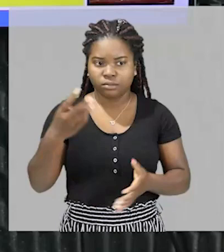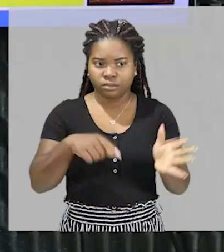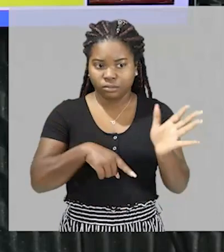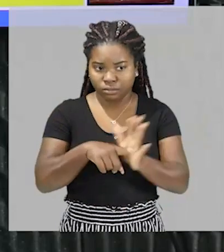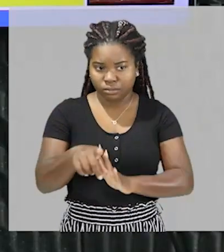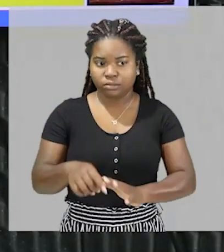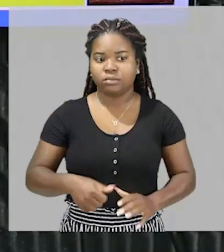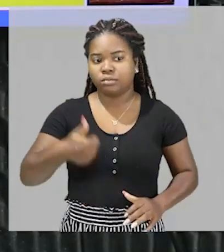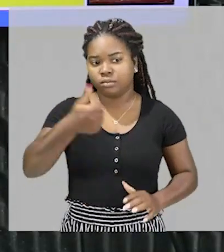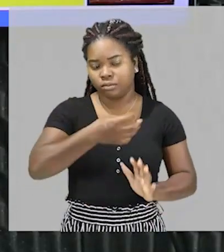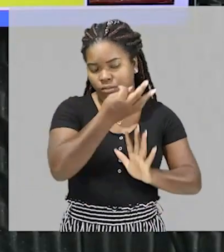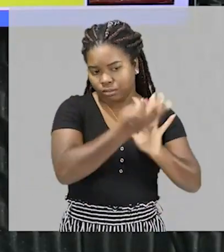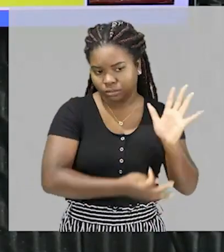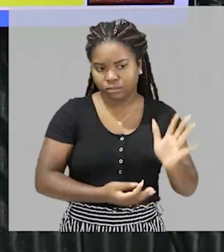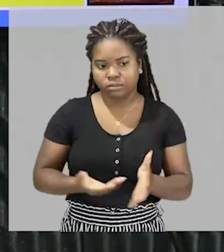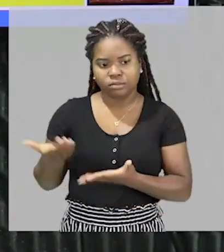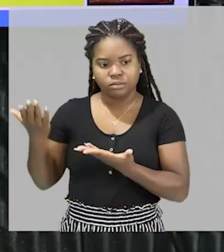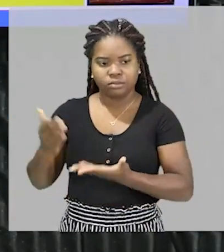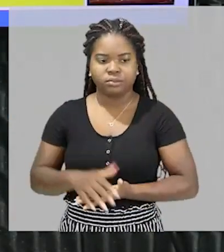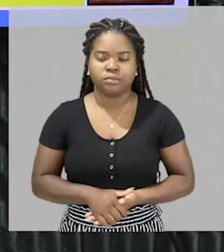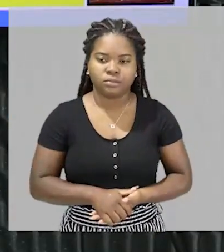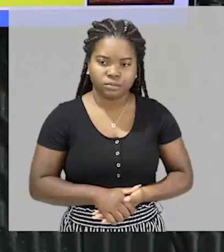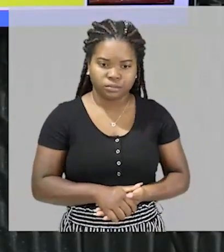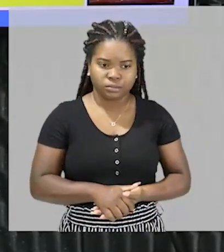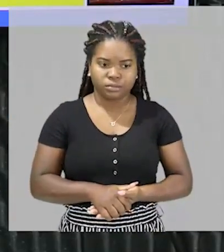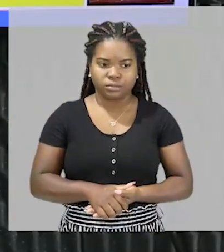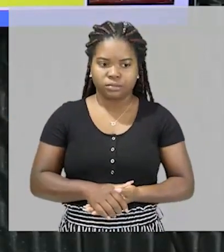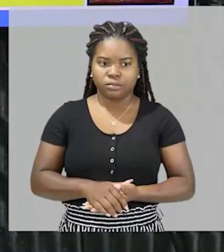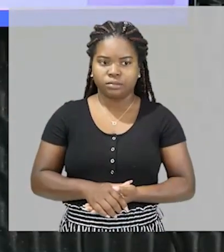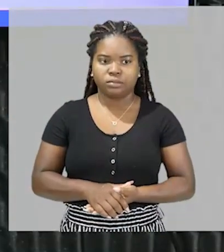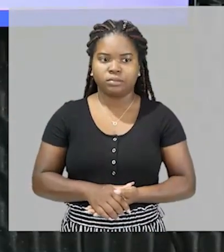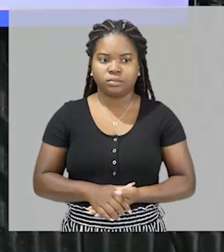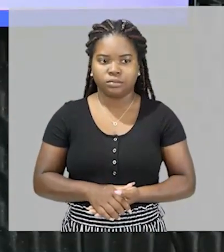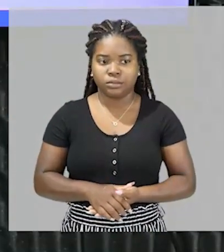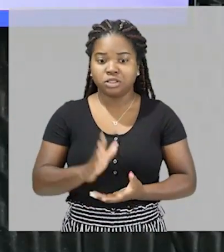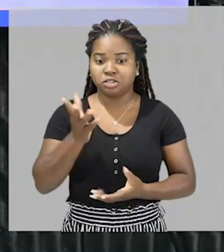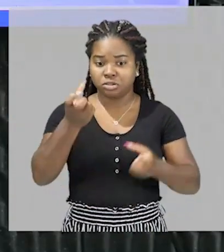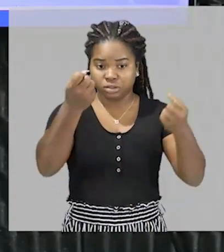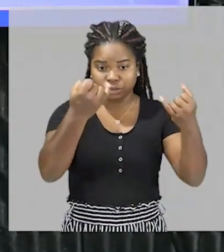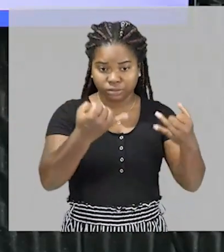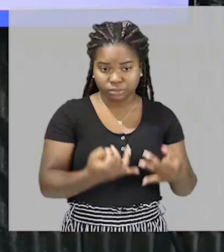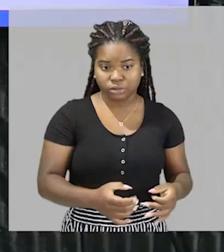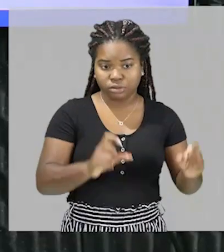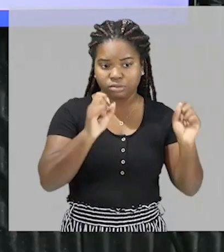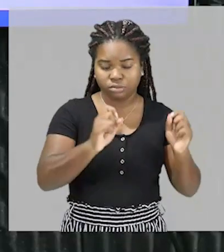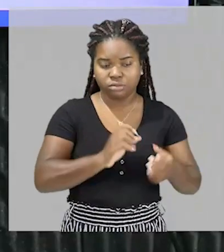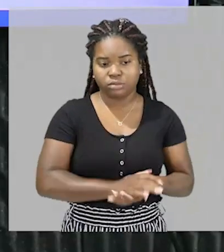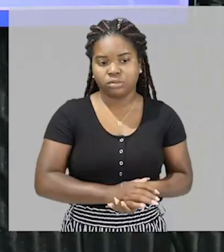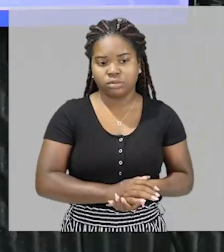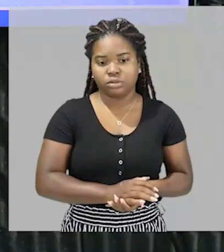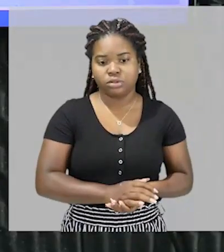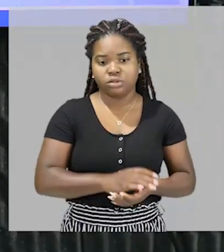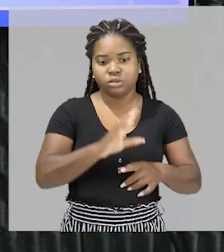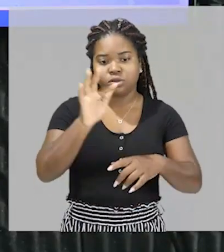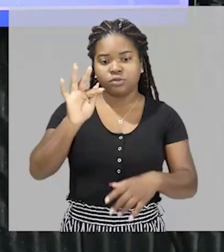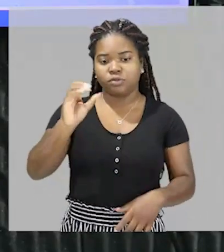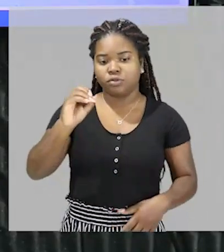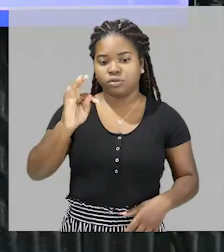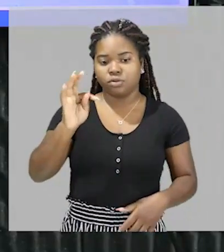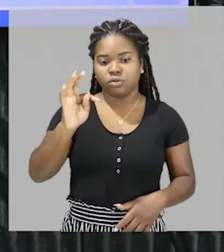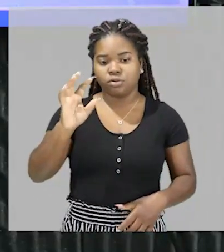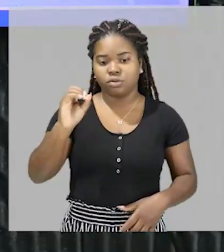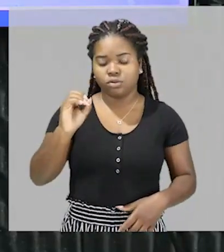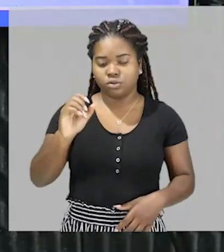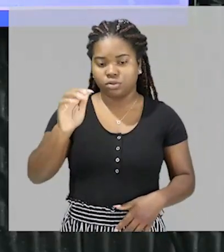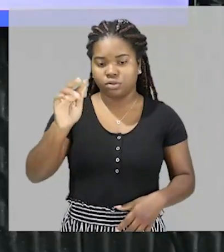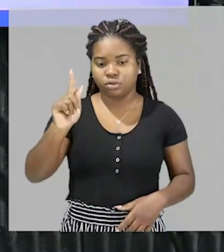Combine, de Robert Rauschenberg. Atenção a essa palavra, combine. Eu já falei de fotograma, falei de